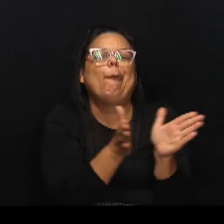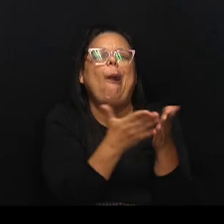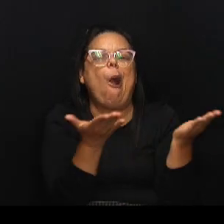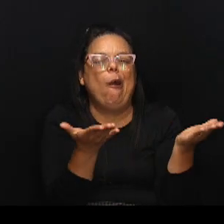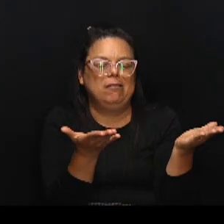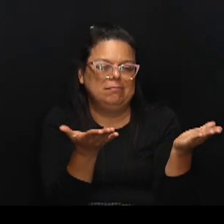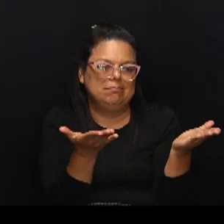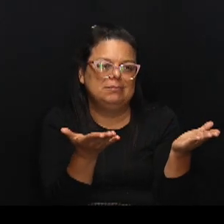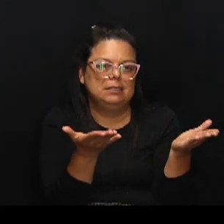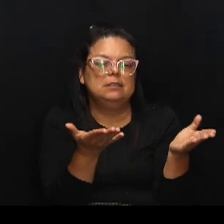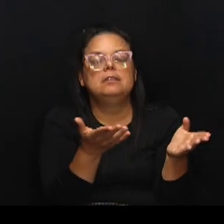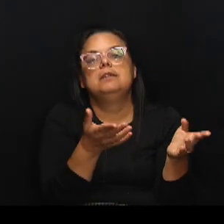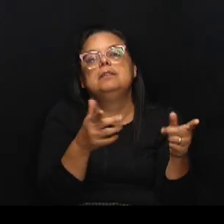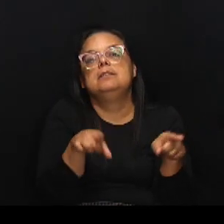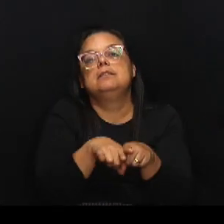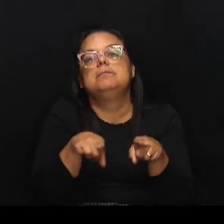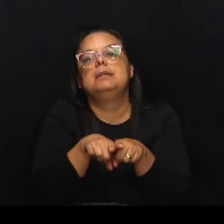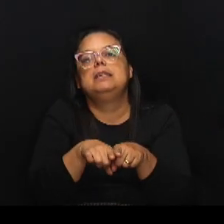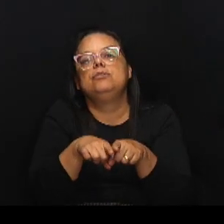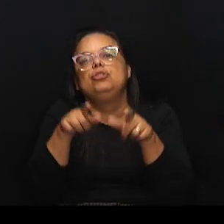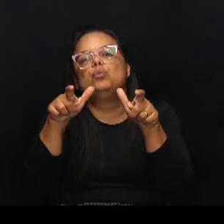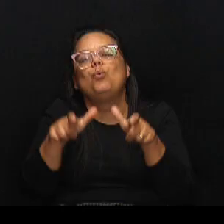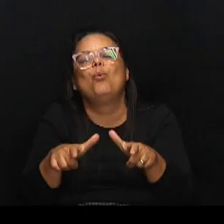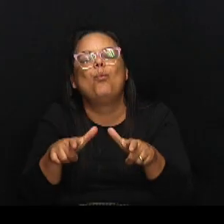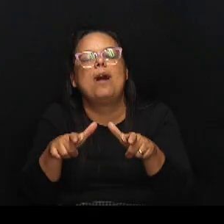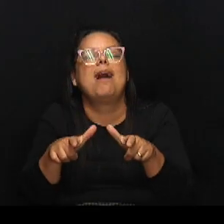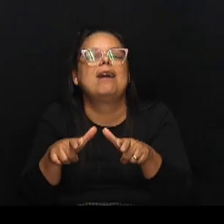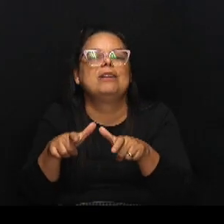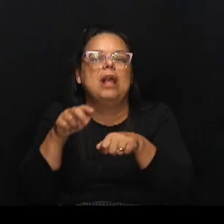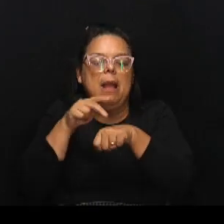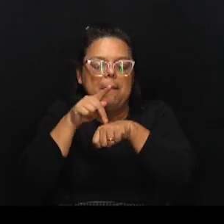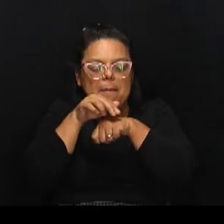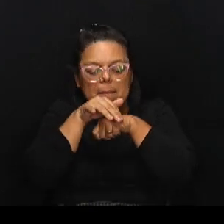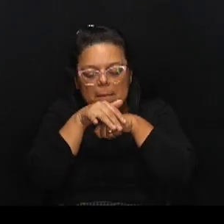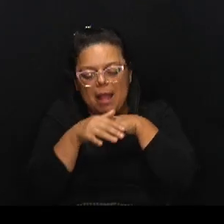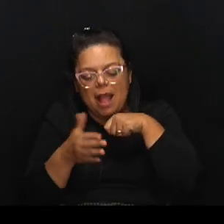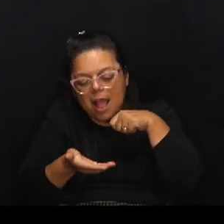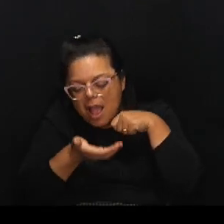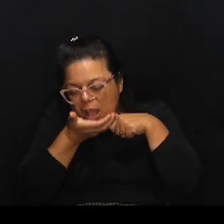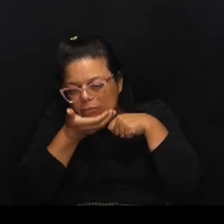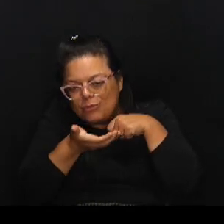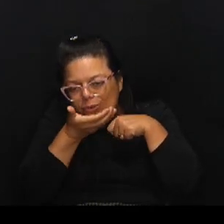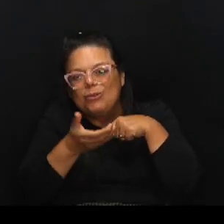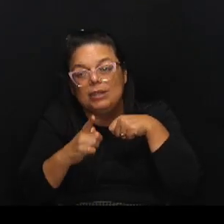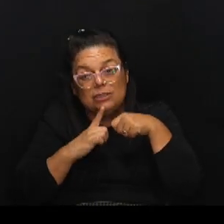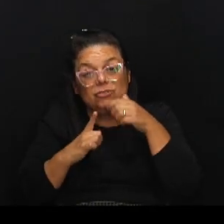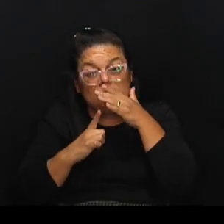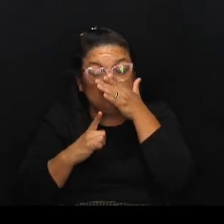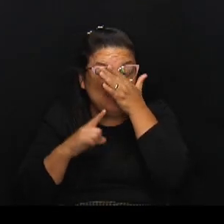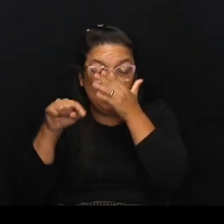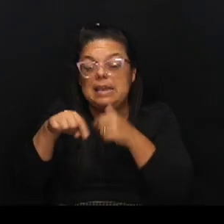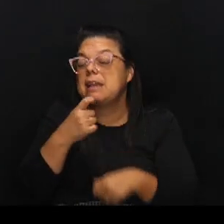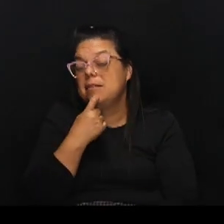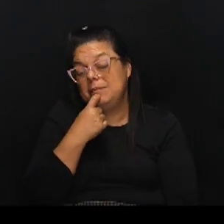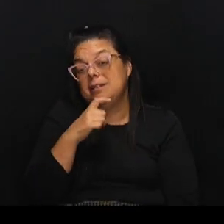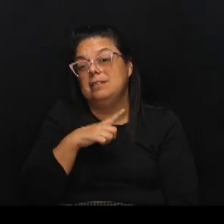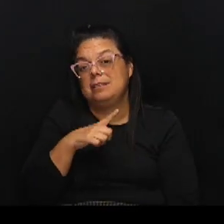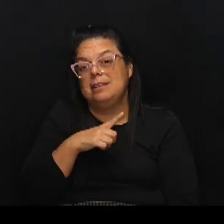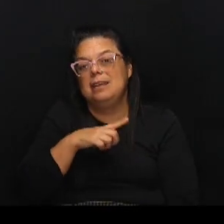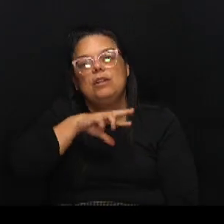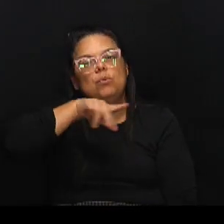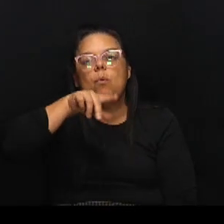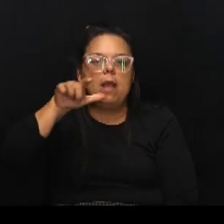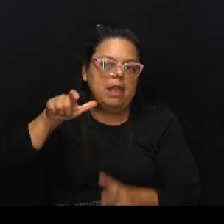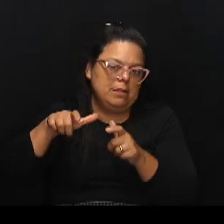chafarizes, que é o lugar onde você toma água, né? Aqui em Campinas nós tivemos vários lugares, então eles não são esses